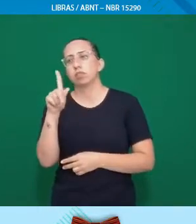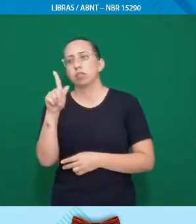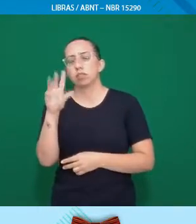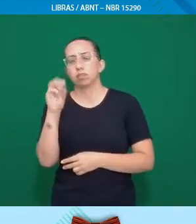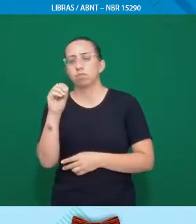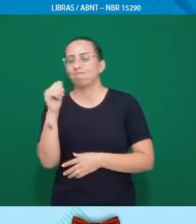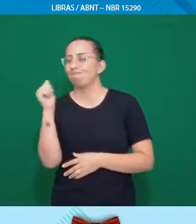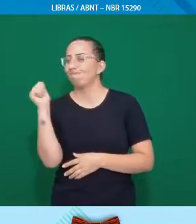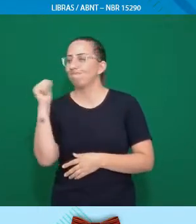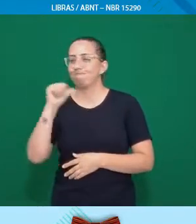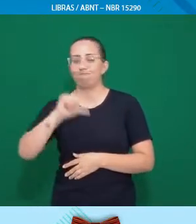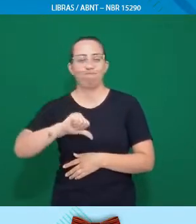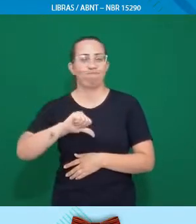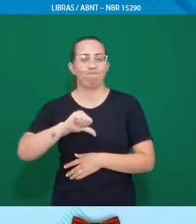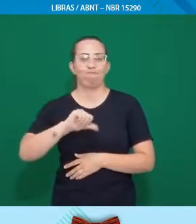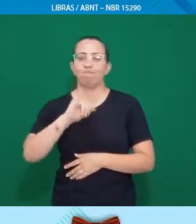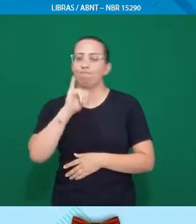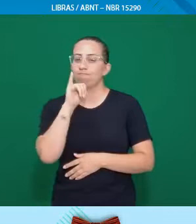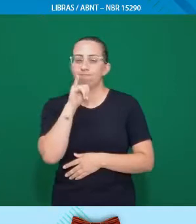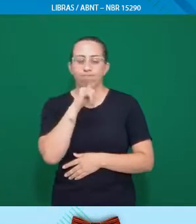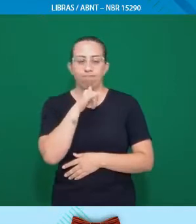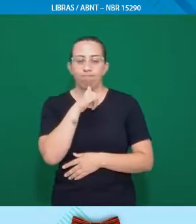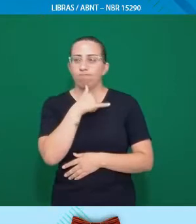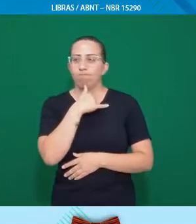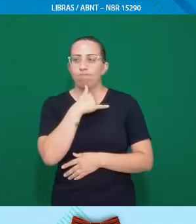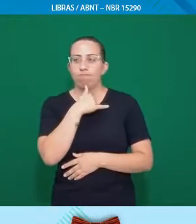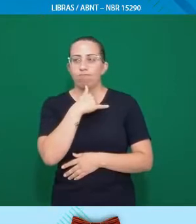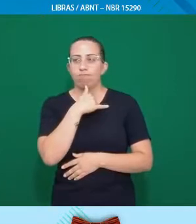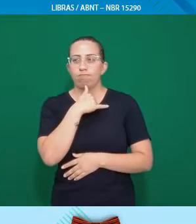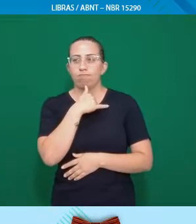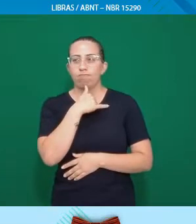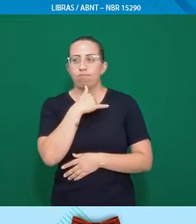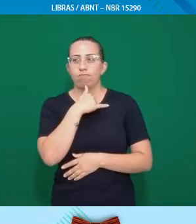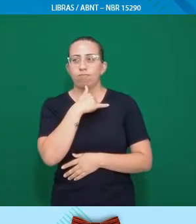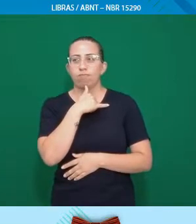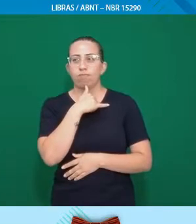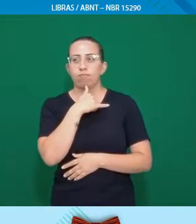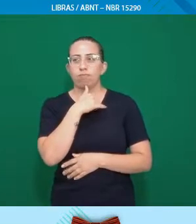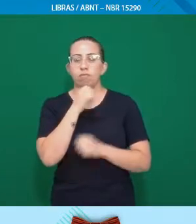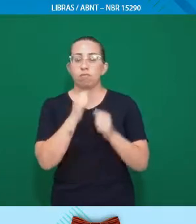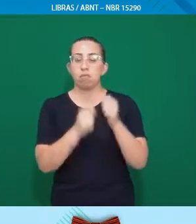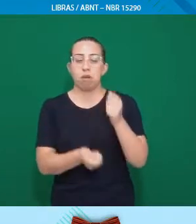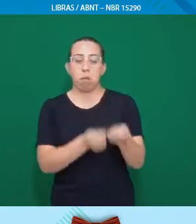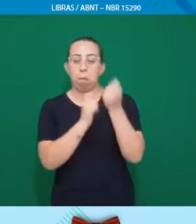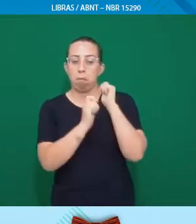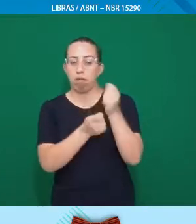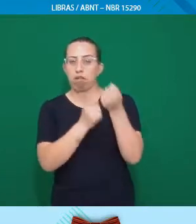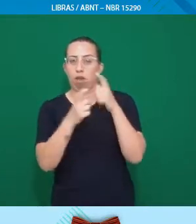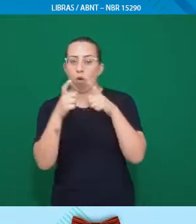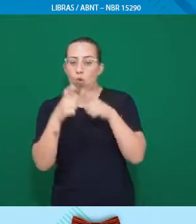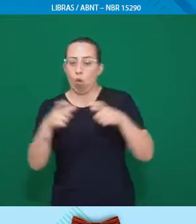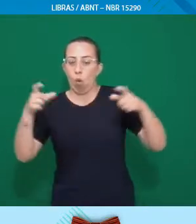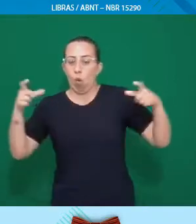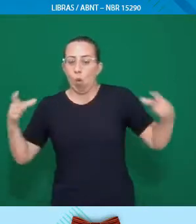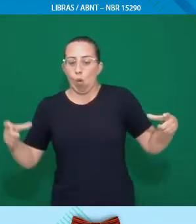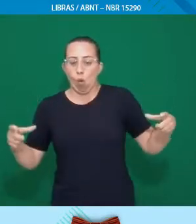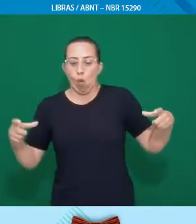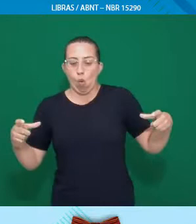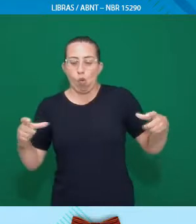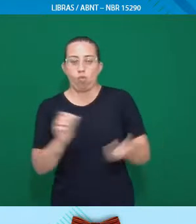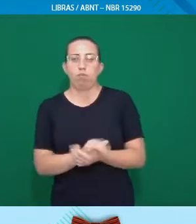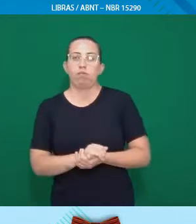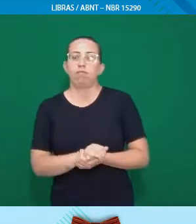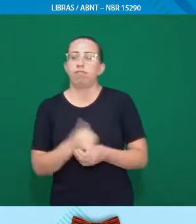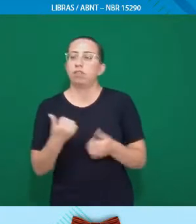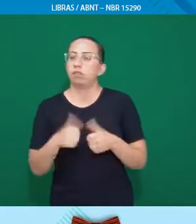essa é que tá a nossa SC dá para pescar sorteia também Vereador Pedroso